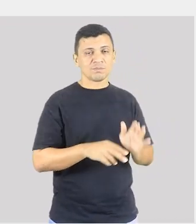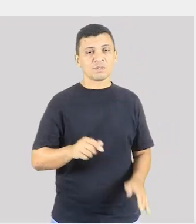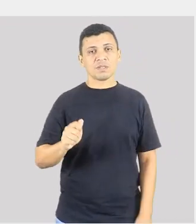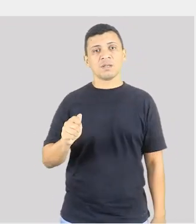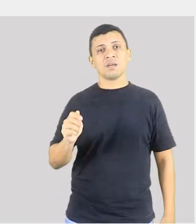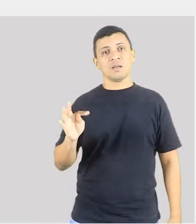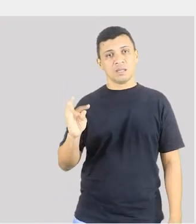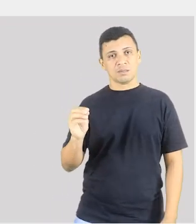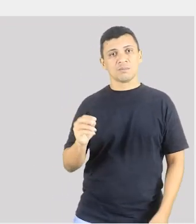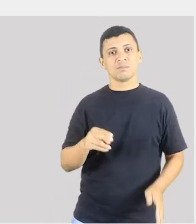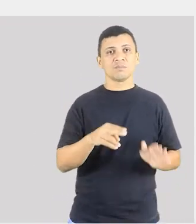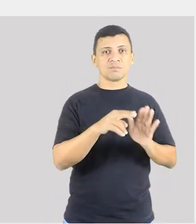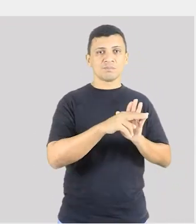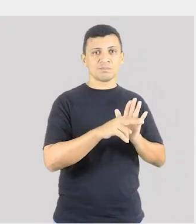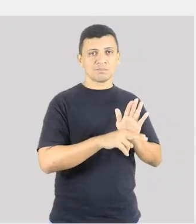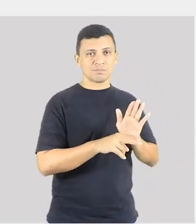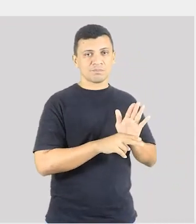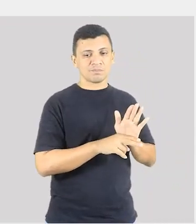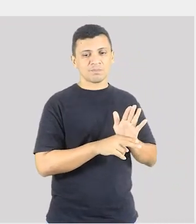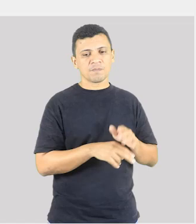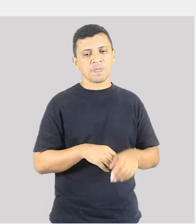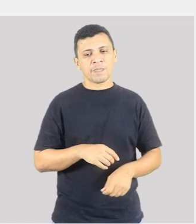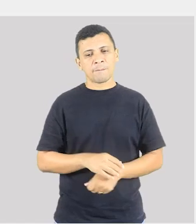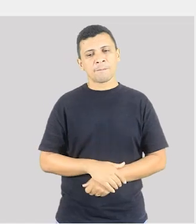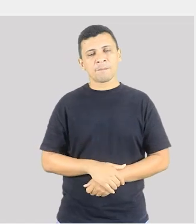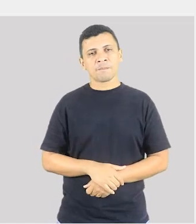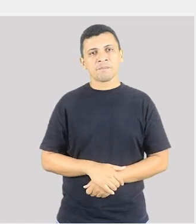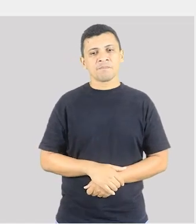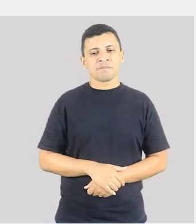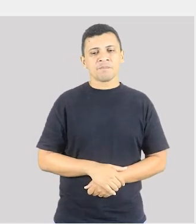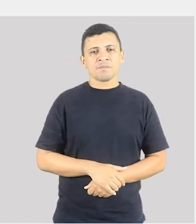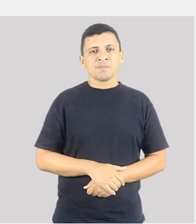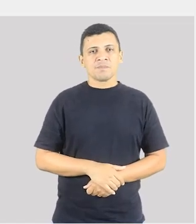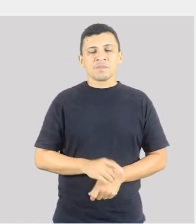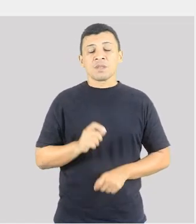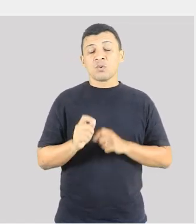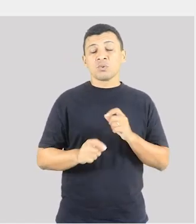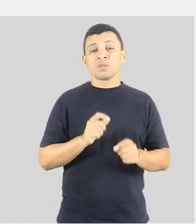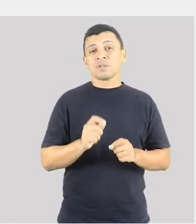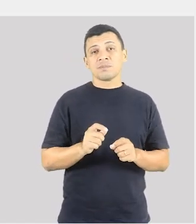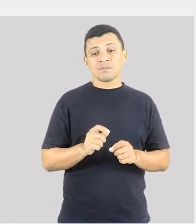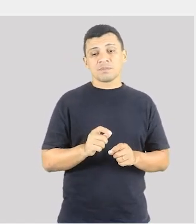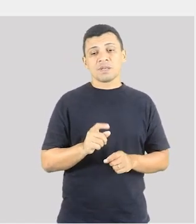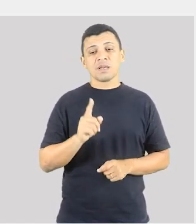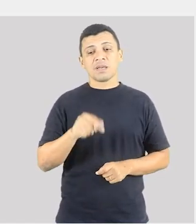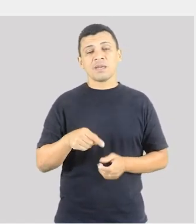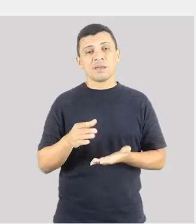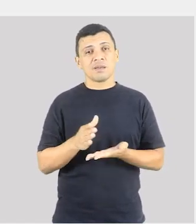Falamos dos atos negociais, agora os atos normativos, que consubstanciam